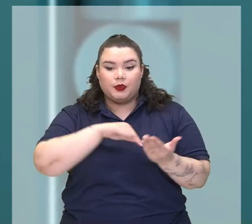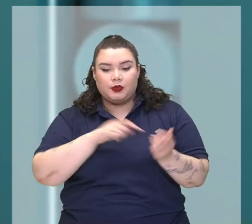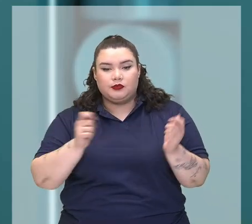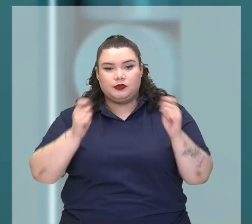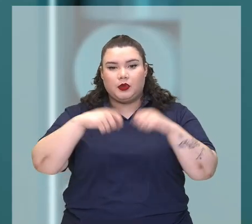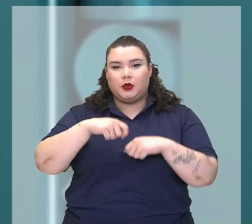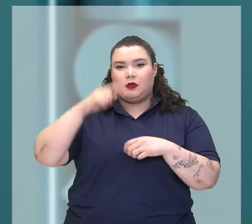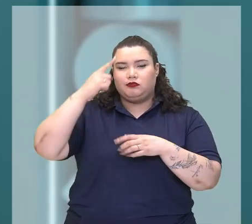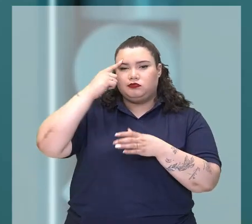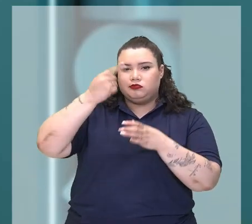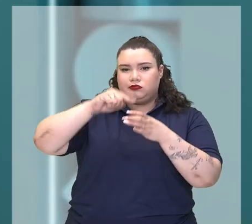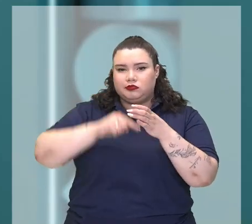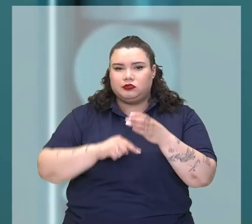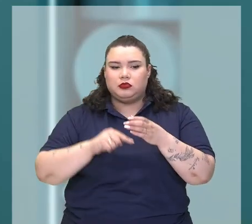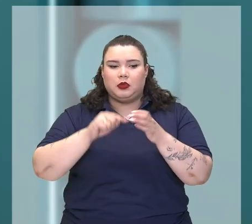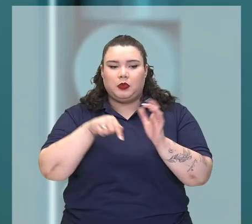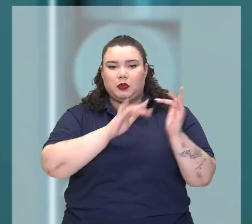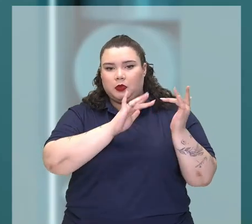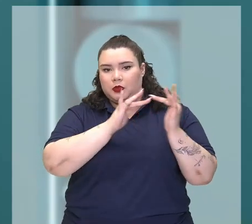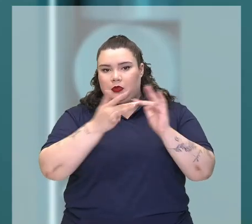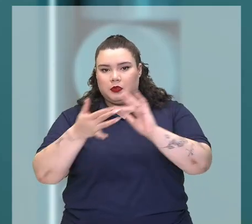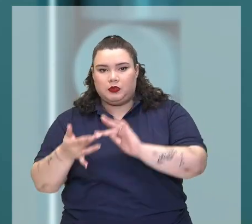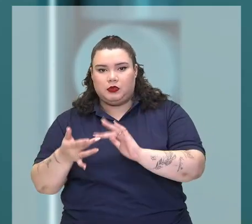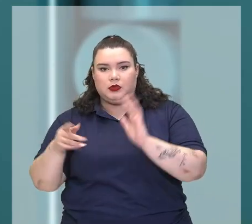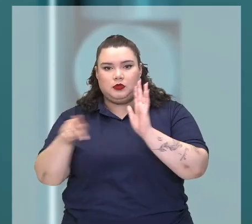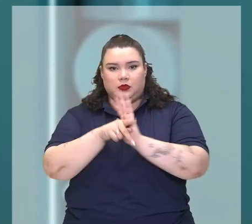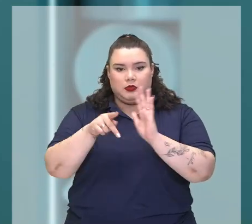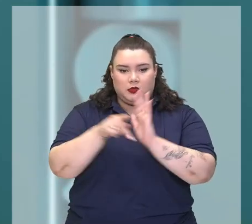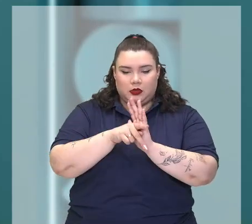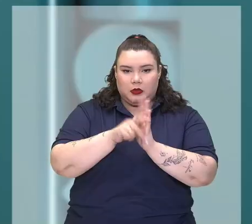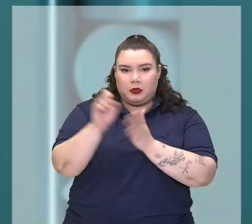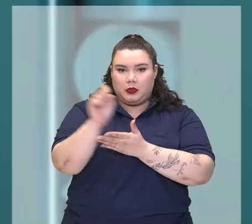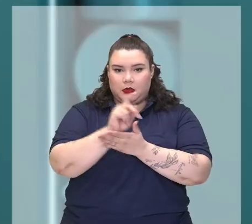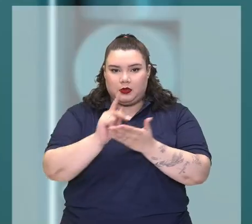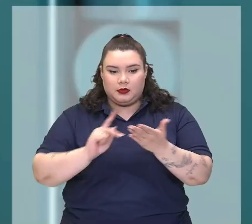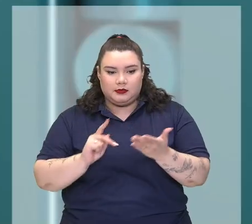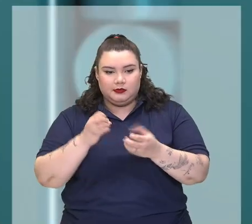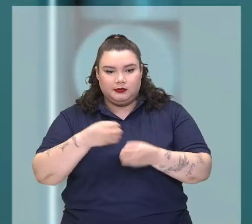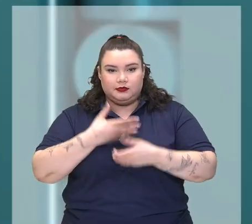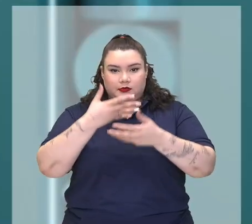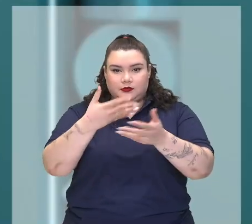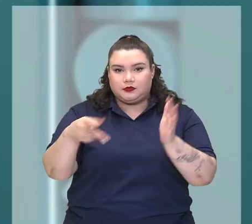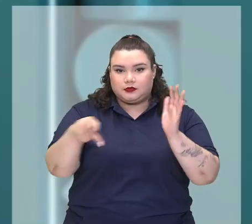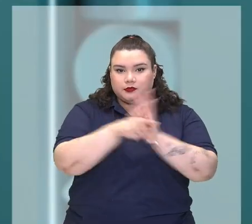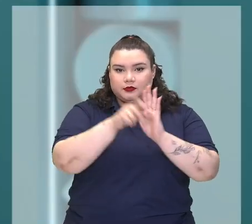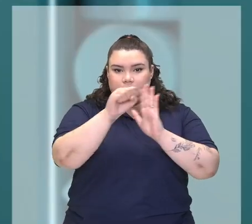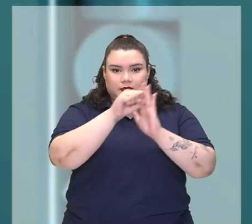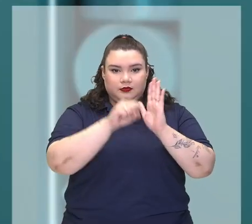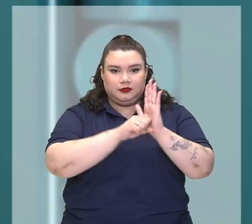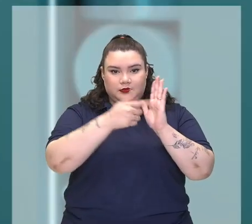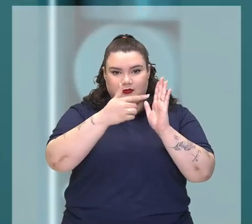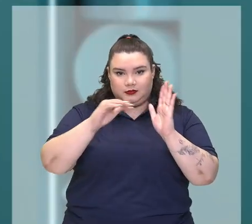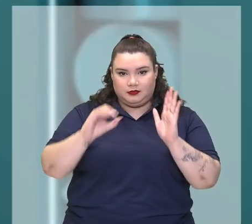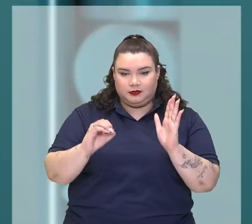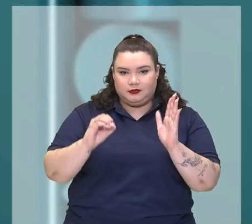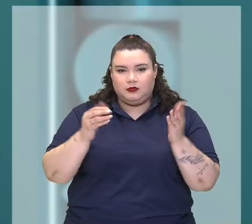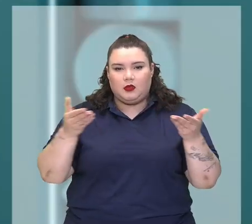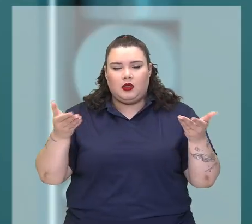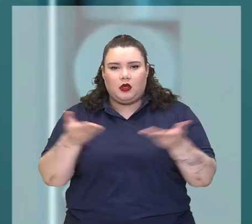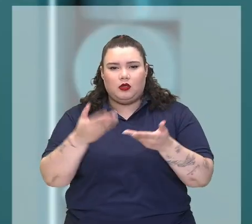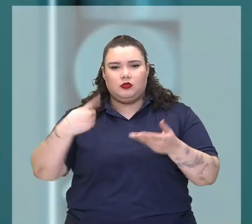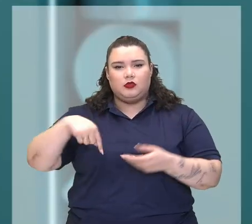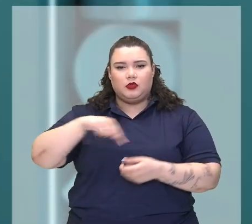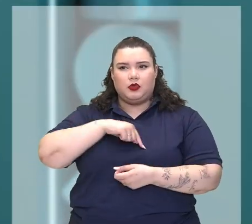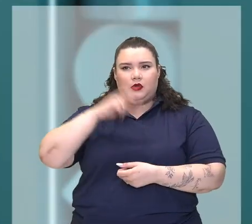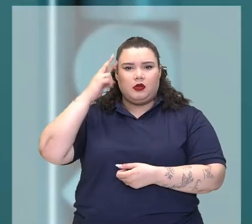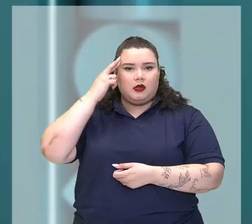aprofundar mais nesse contexto dessa voz poética lá do século XX, vamos refletir um